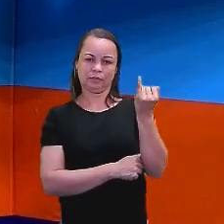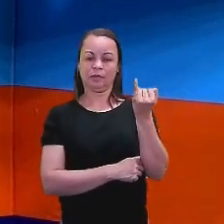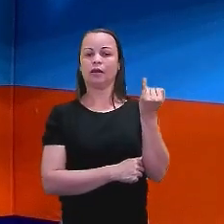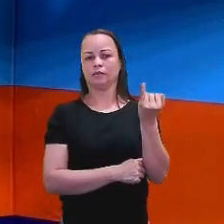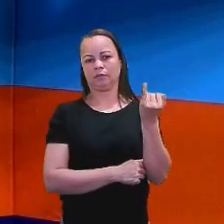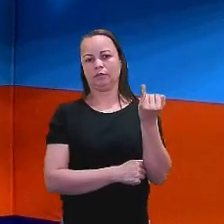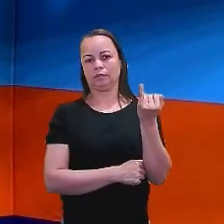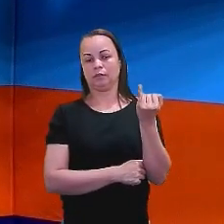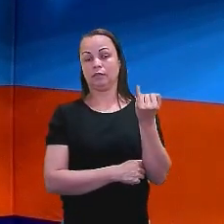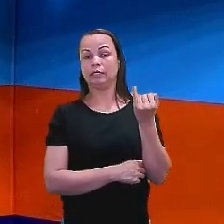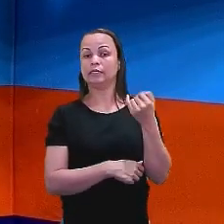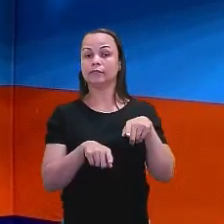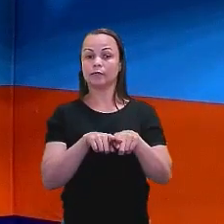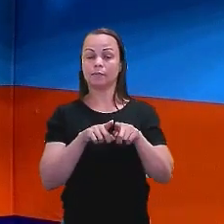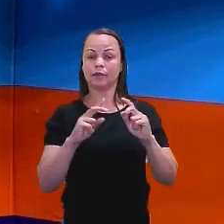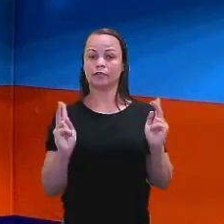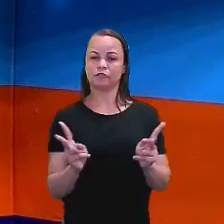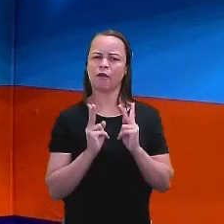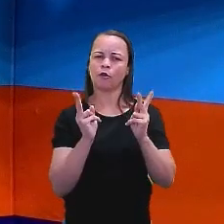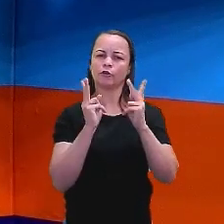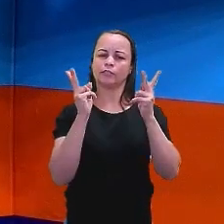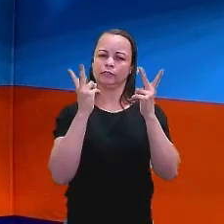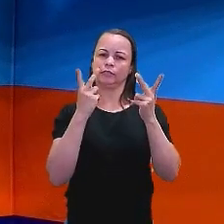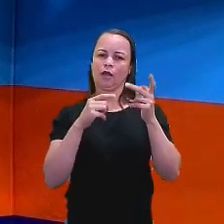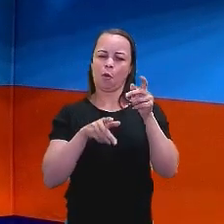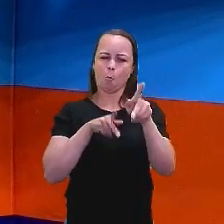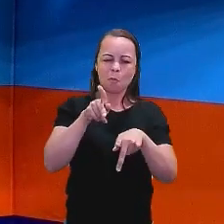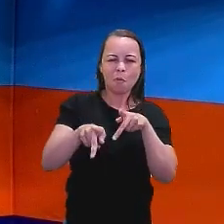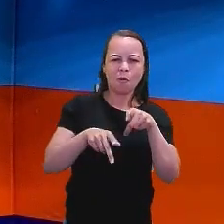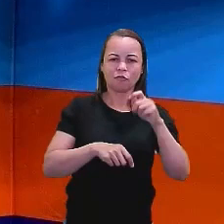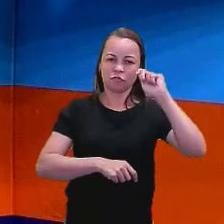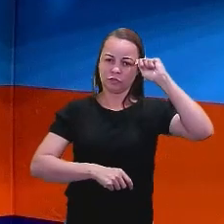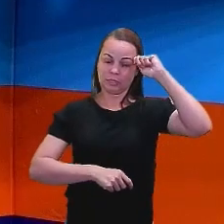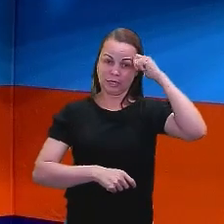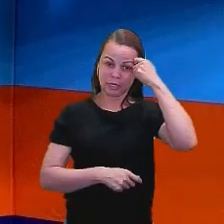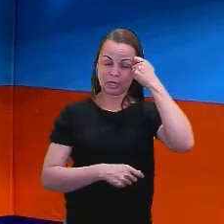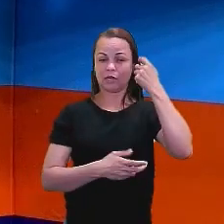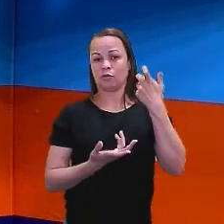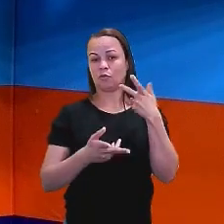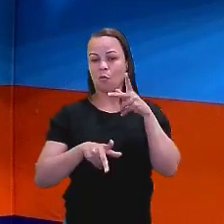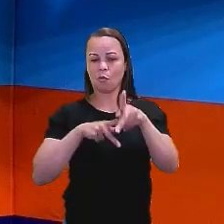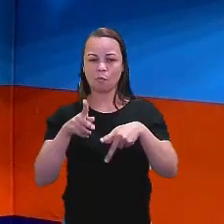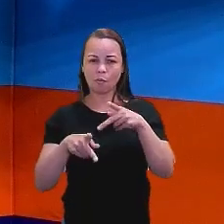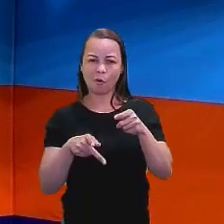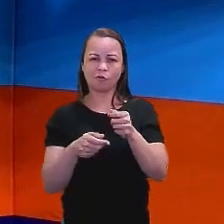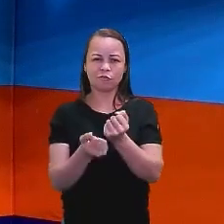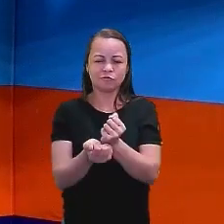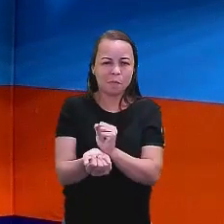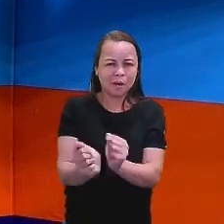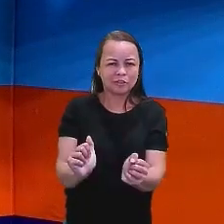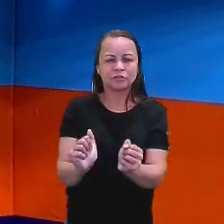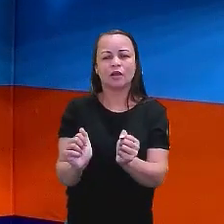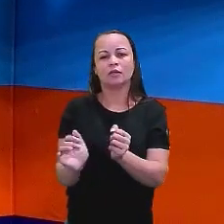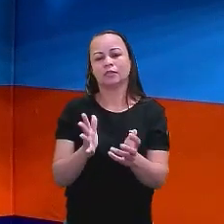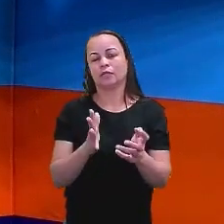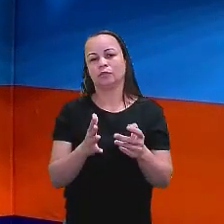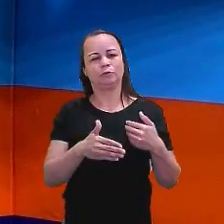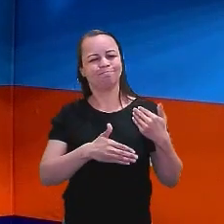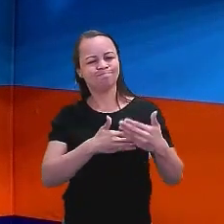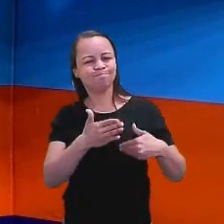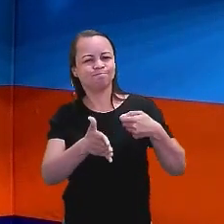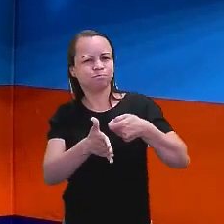de valorizar o povo negro, o povo que foi marginalizado durante tanto tempo